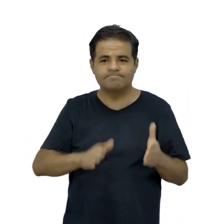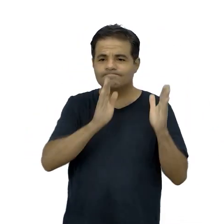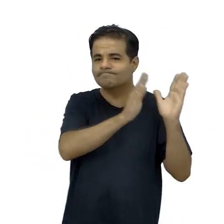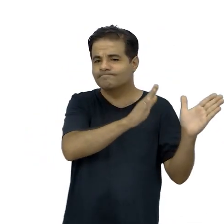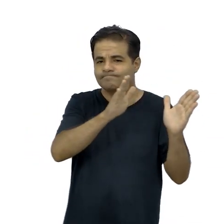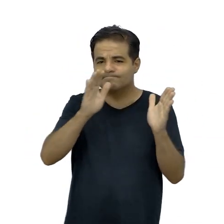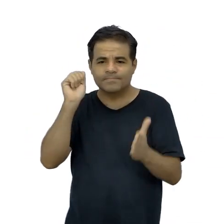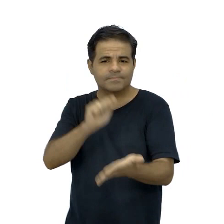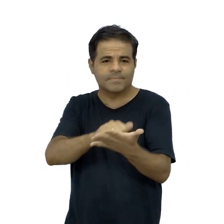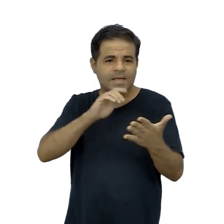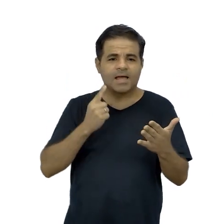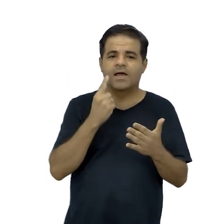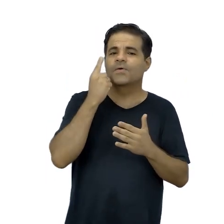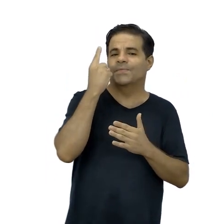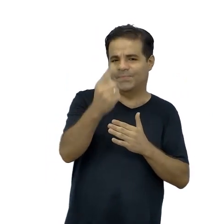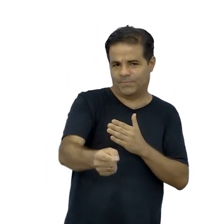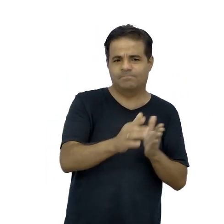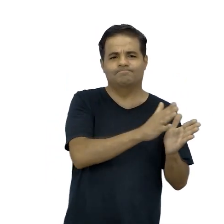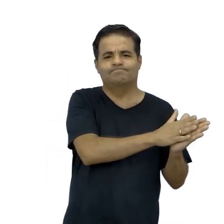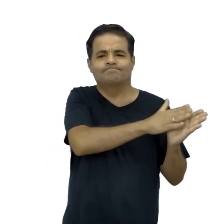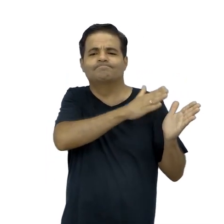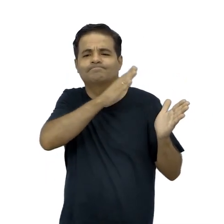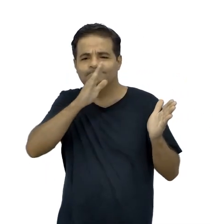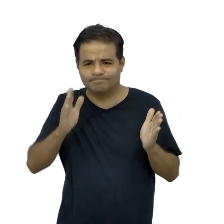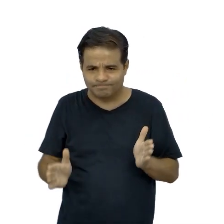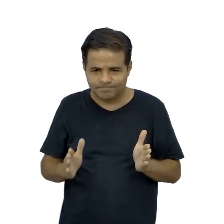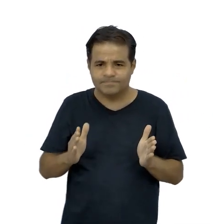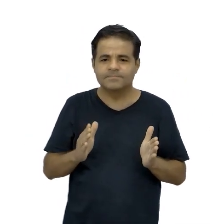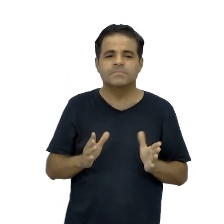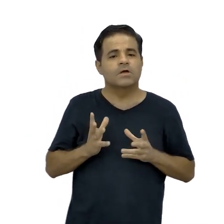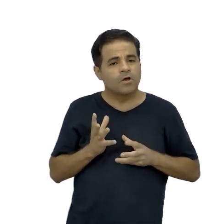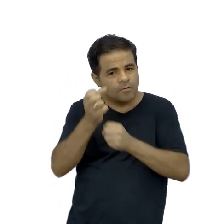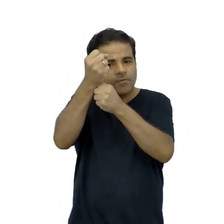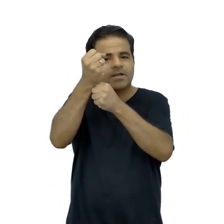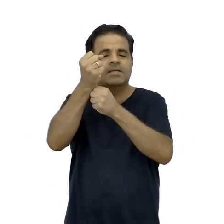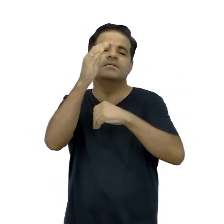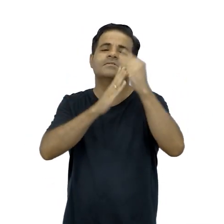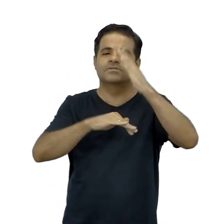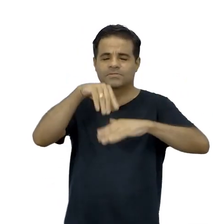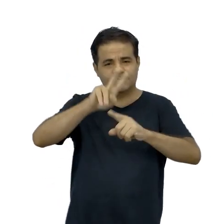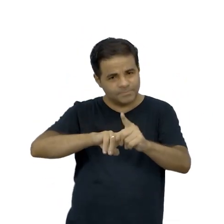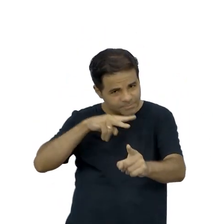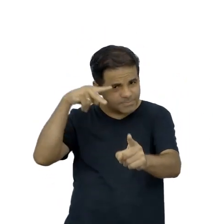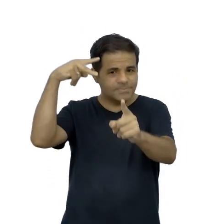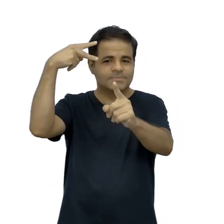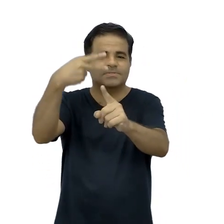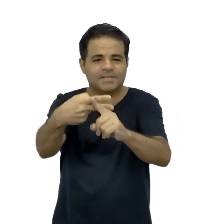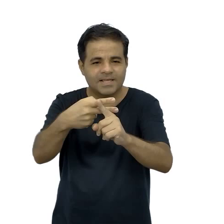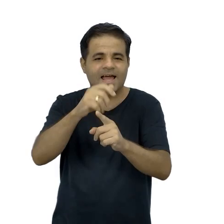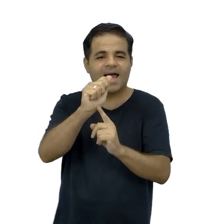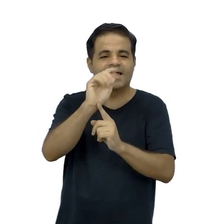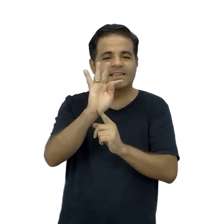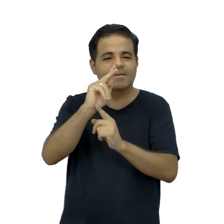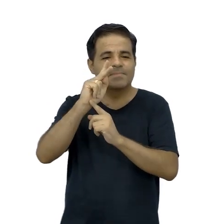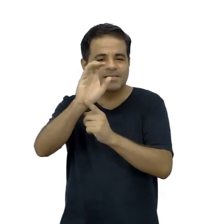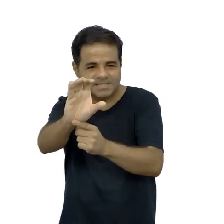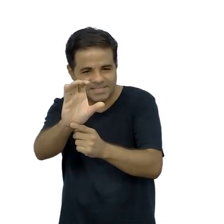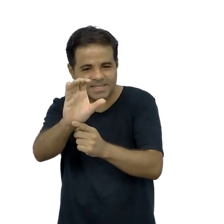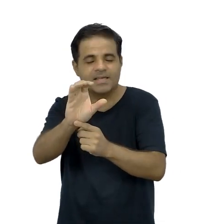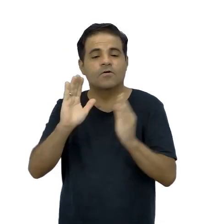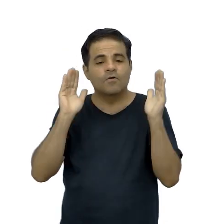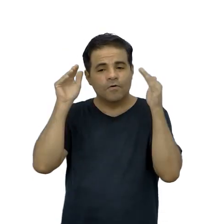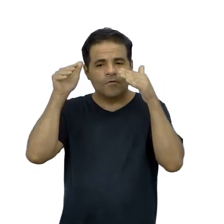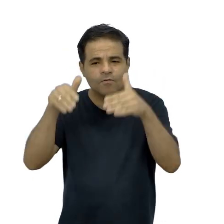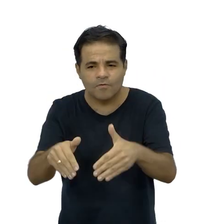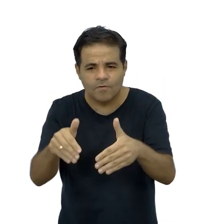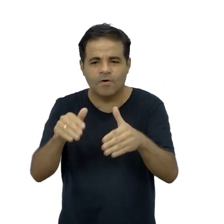atividade 1, tendo por foco a concepção de leitura, e fortalecer as ações de desdobramento da ATPC, com foco na organização